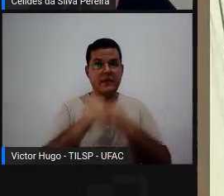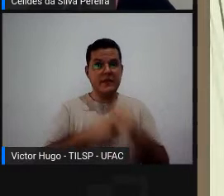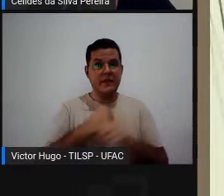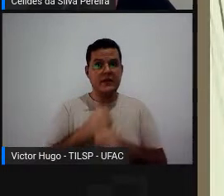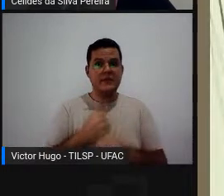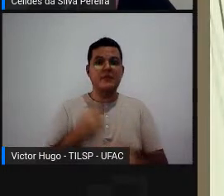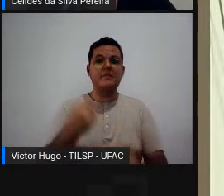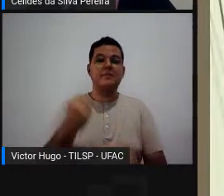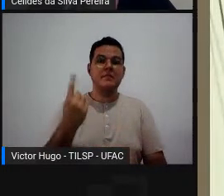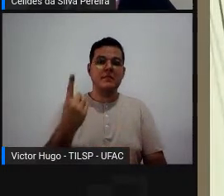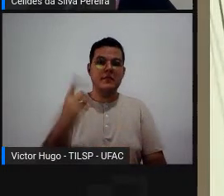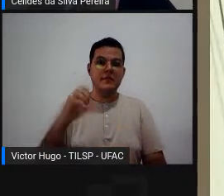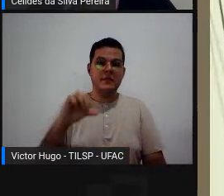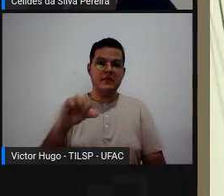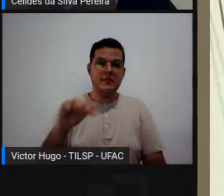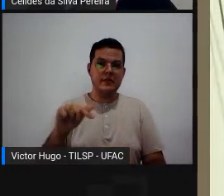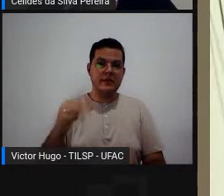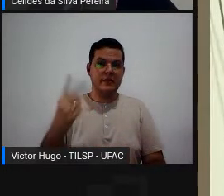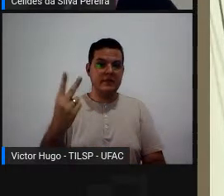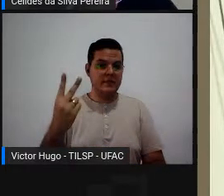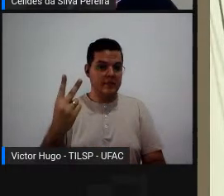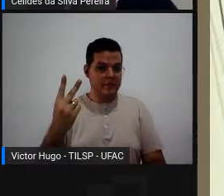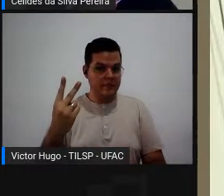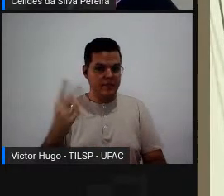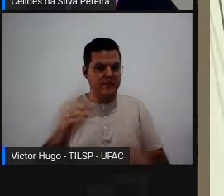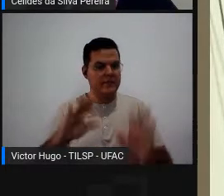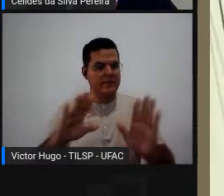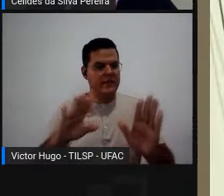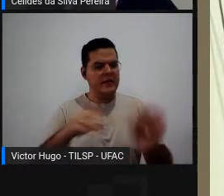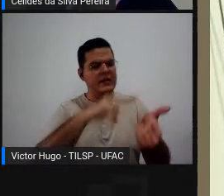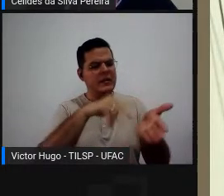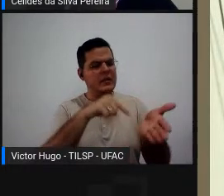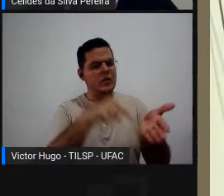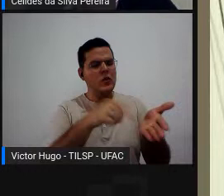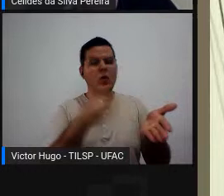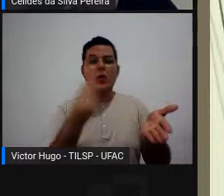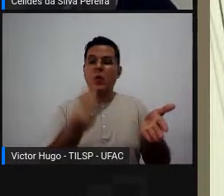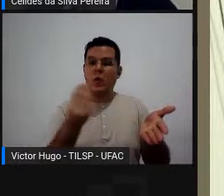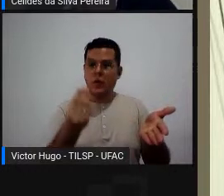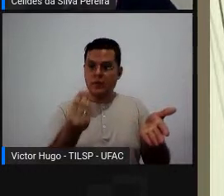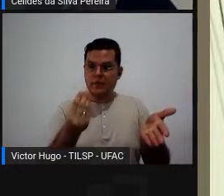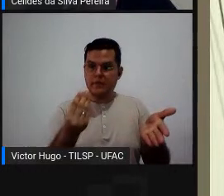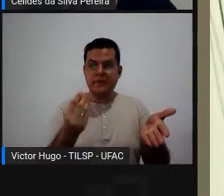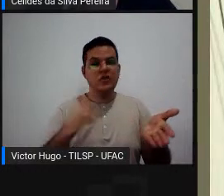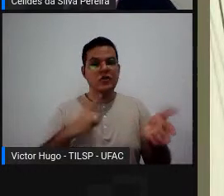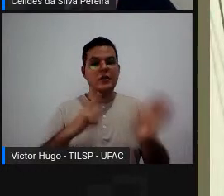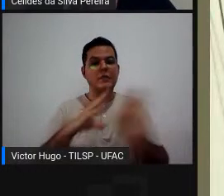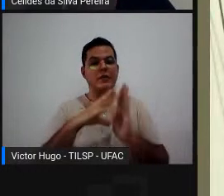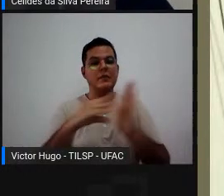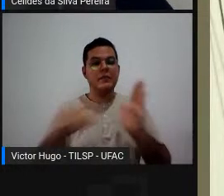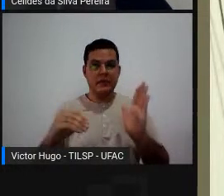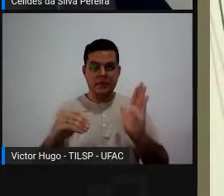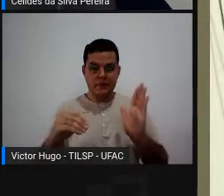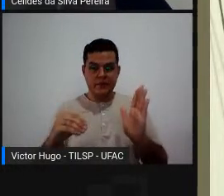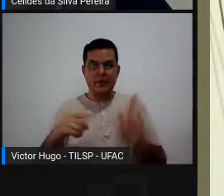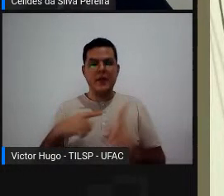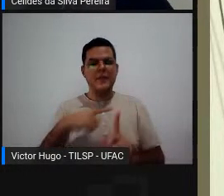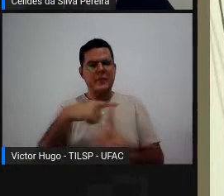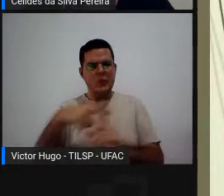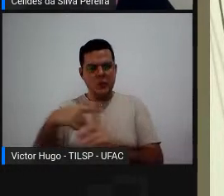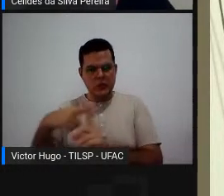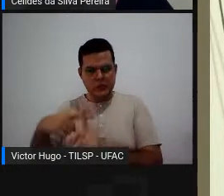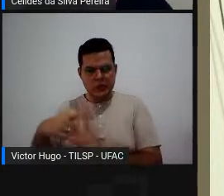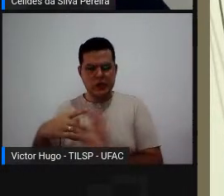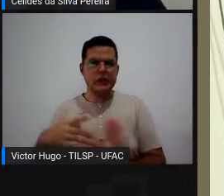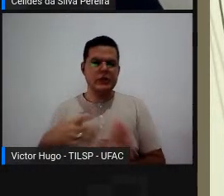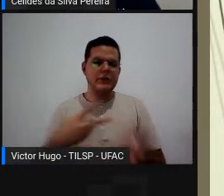portanto, à leitura. Dentro de um paradigma positivista, a percepção das letras, das palavras